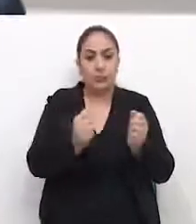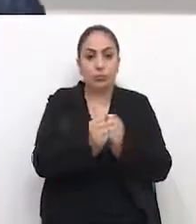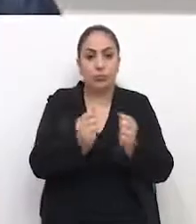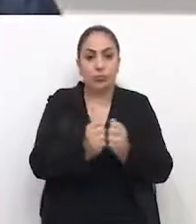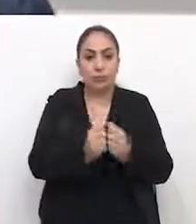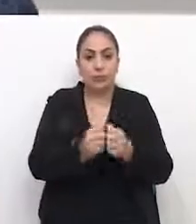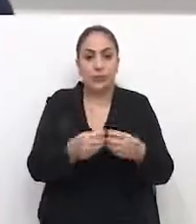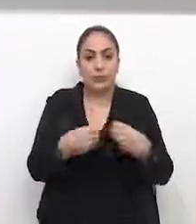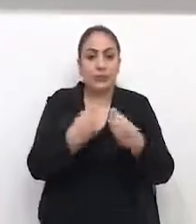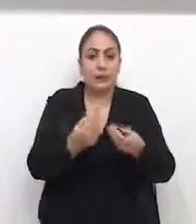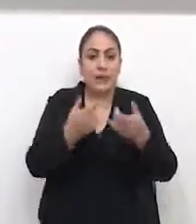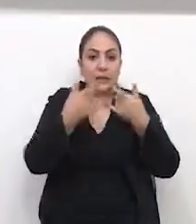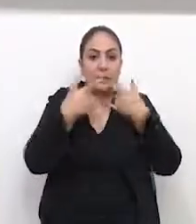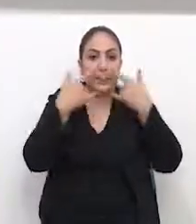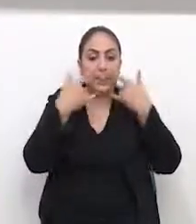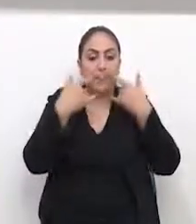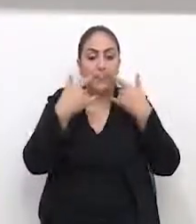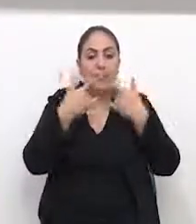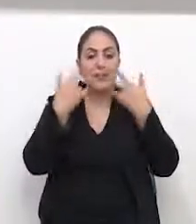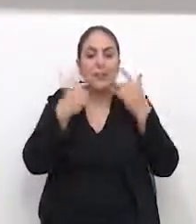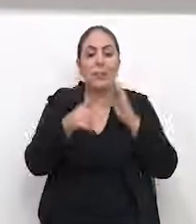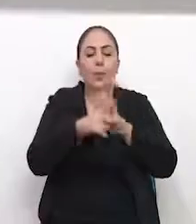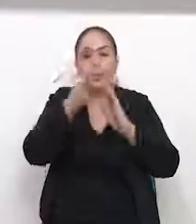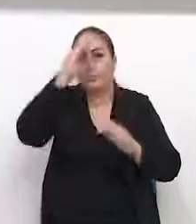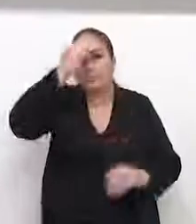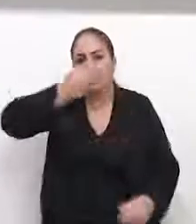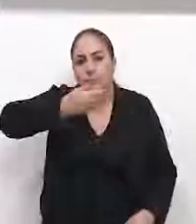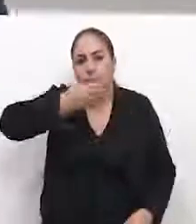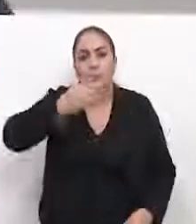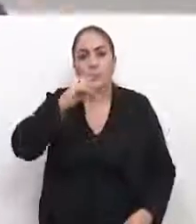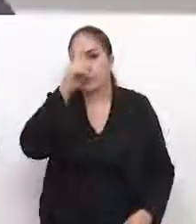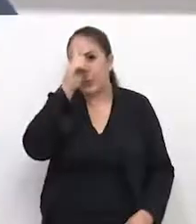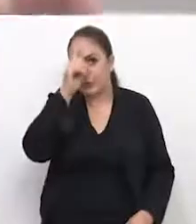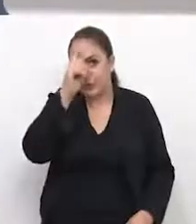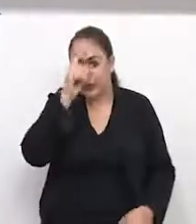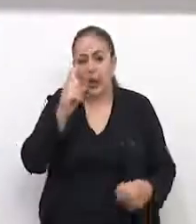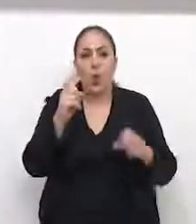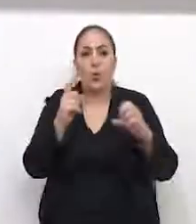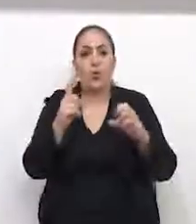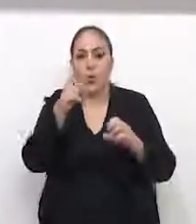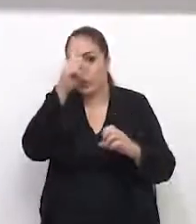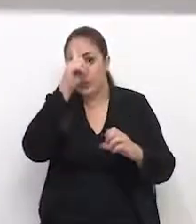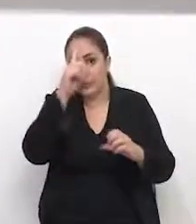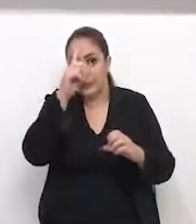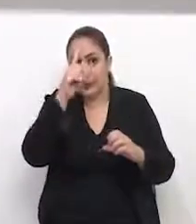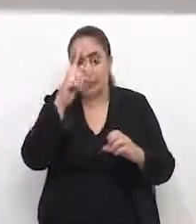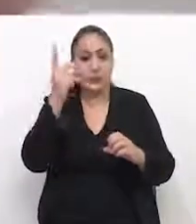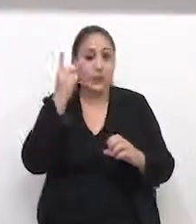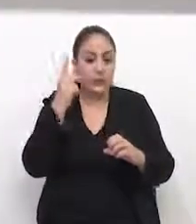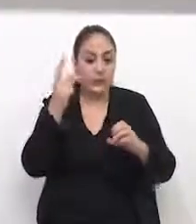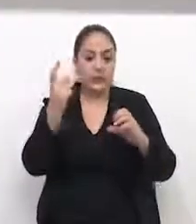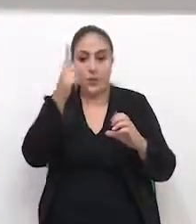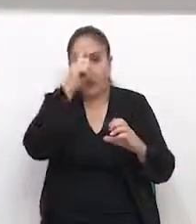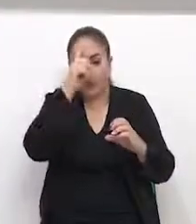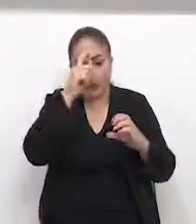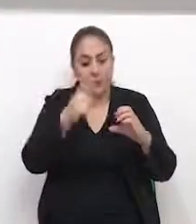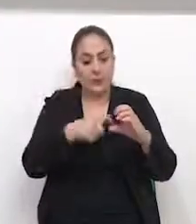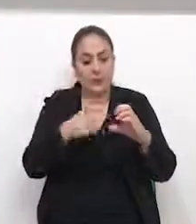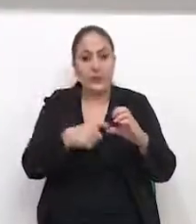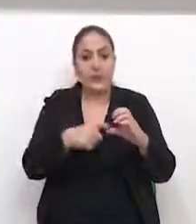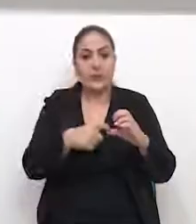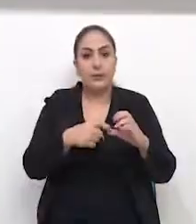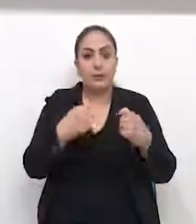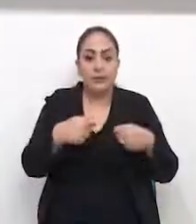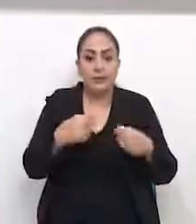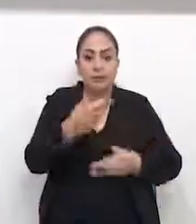ações coletivas, como a entrega de máscaras de acrílico para os hospitais São Vicente, de clínicas e ACD. E é por aí, o parlamento tem que